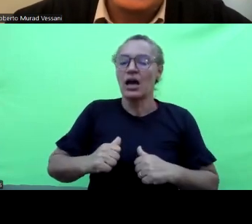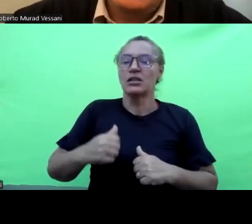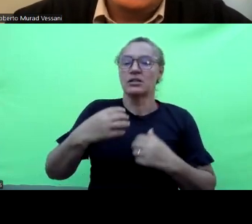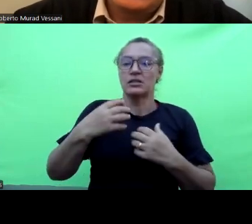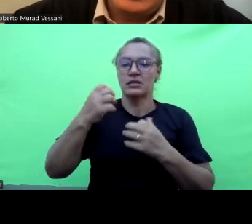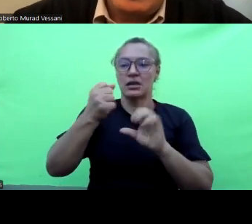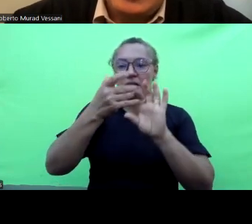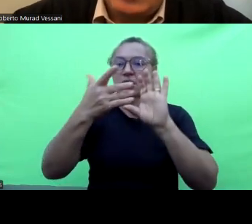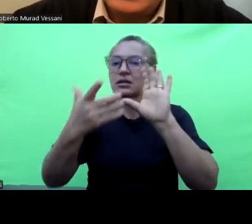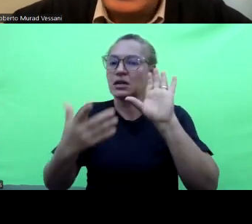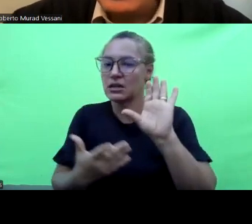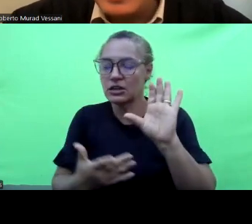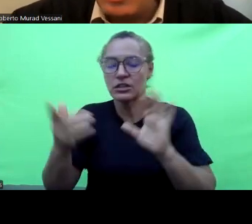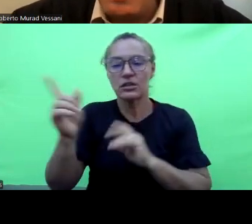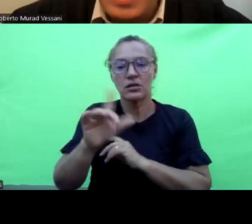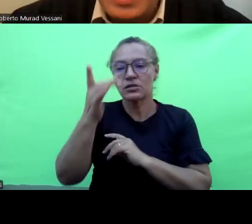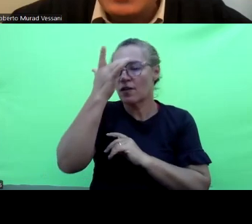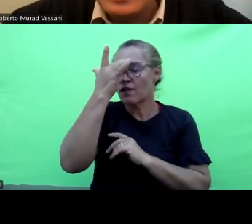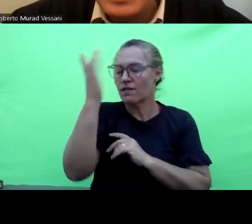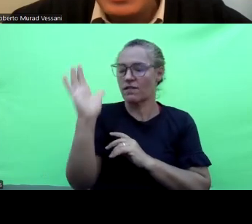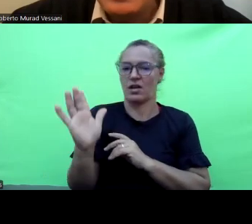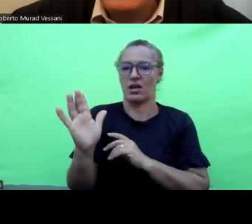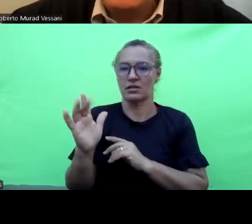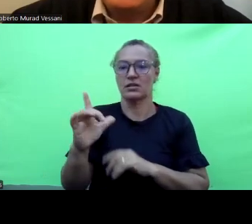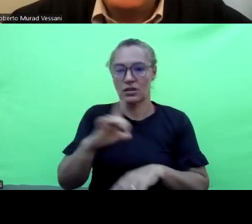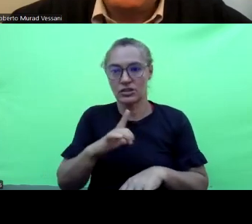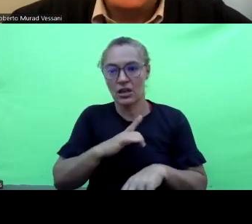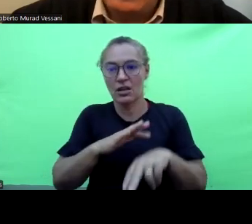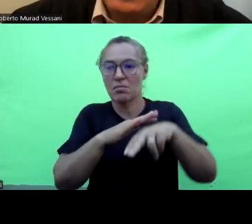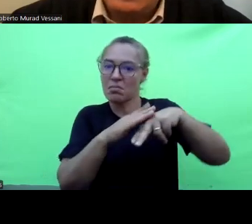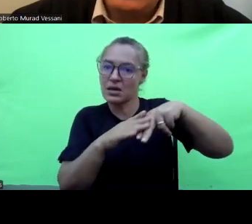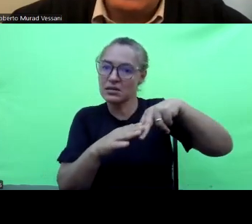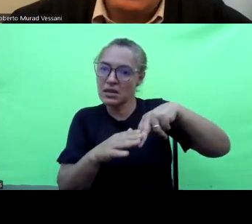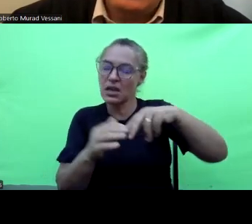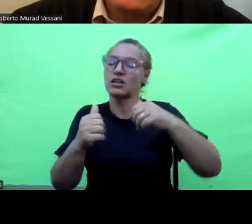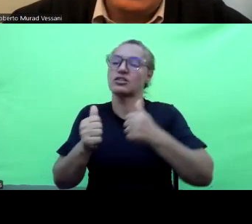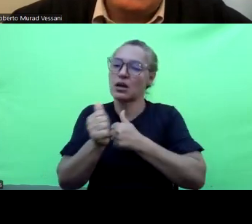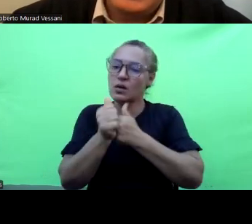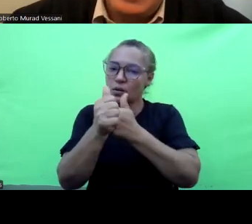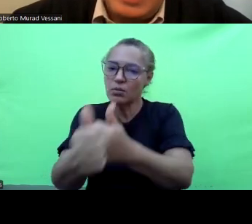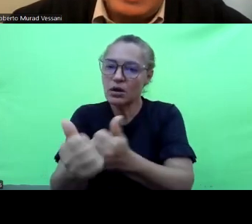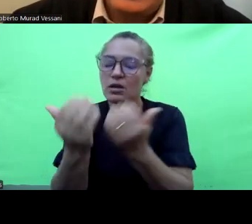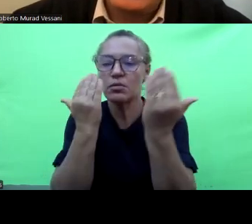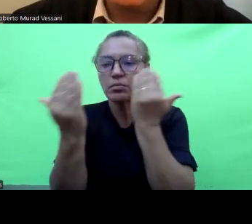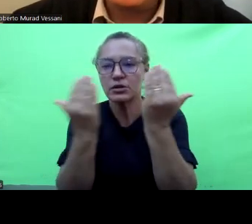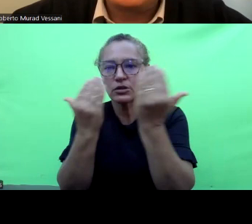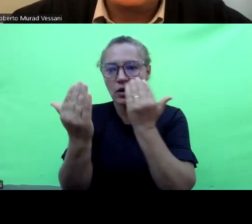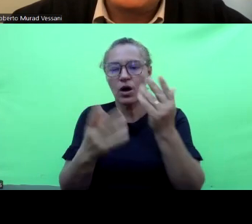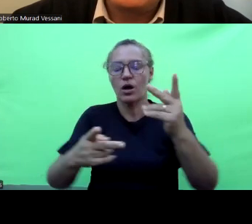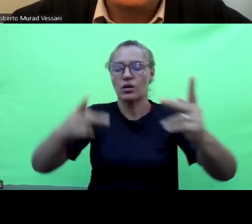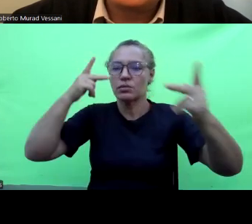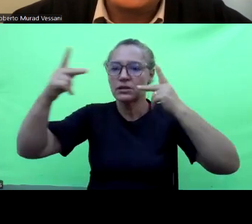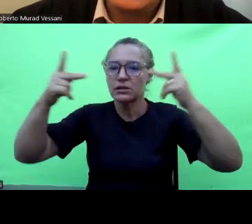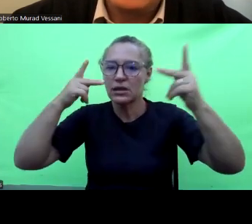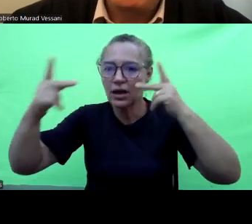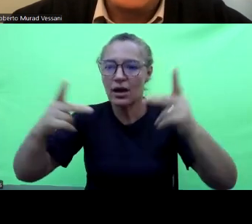vezes a gente acaba tendo pacientes que acompanham também com psicólogo, com um psiquiatra, né, para